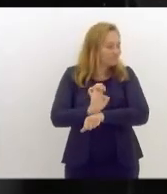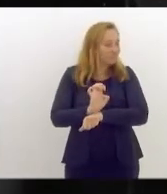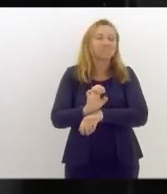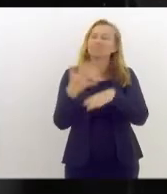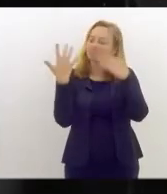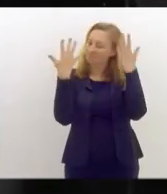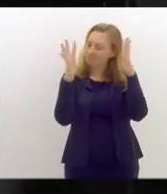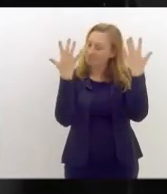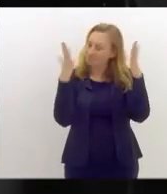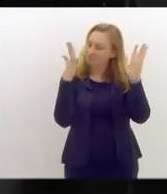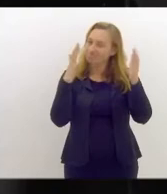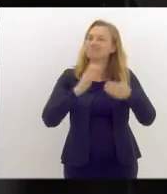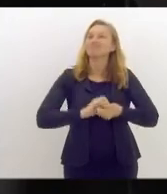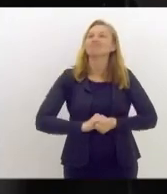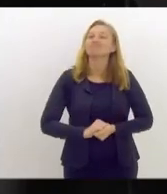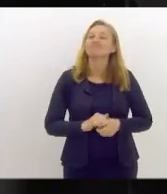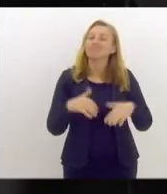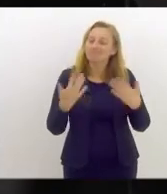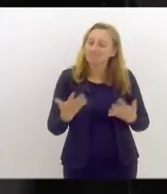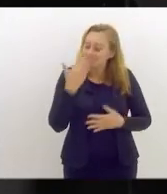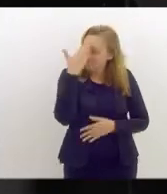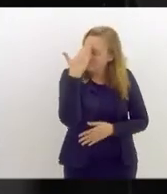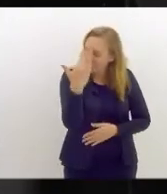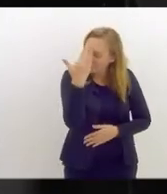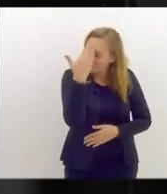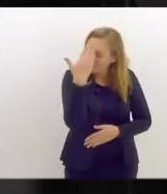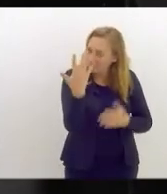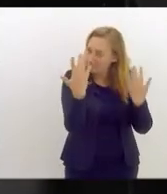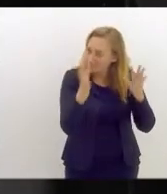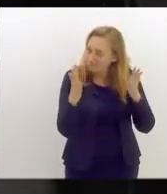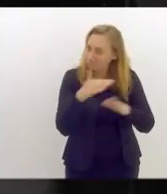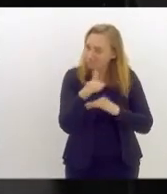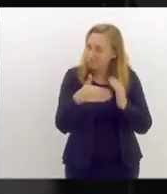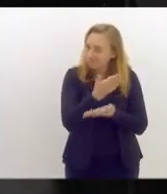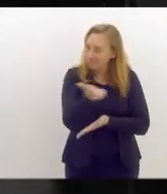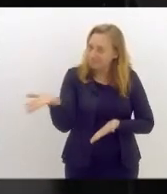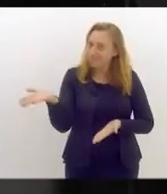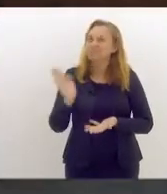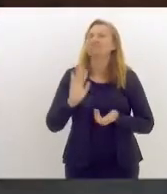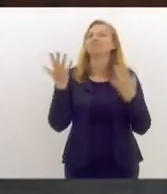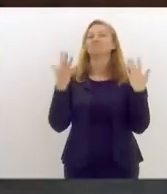está de parabéns então muito obrigado e parabéns a todos